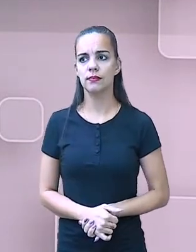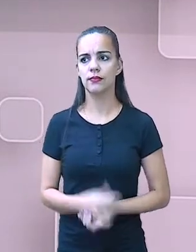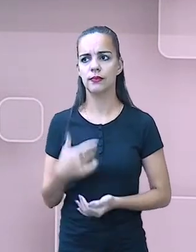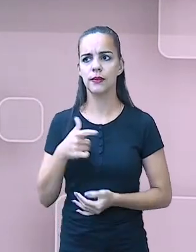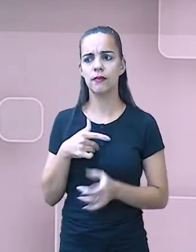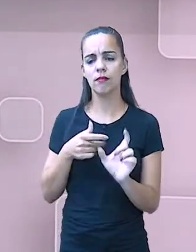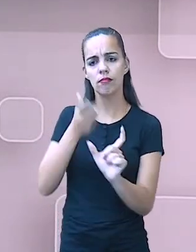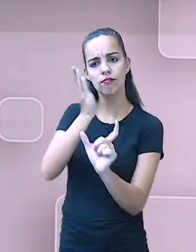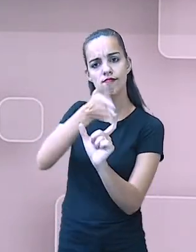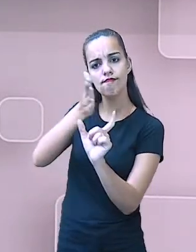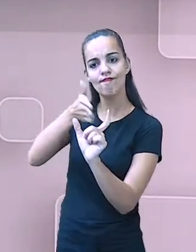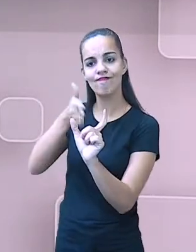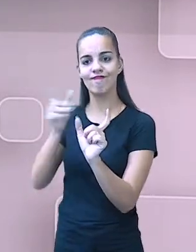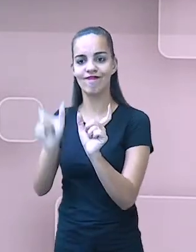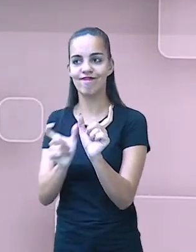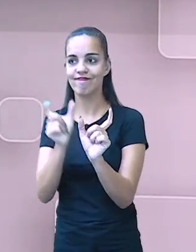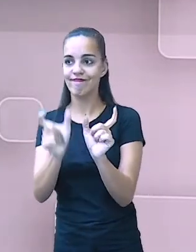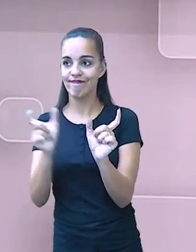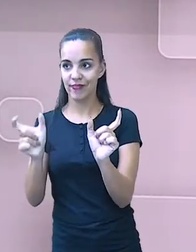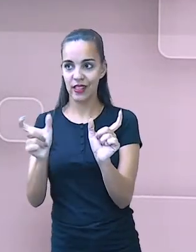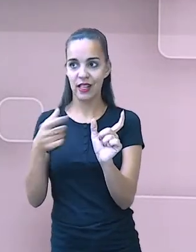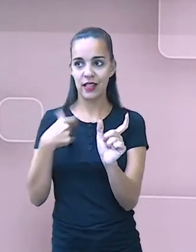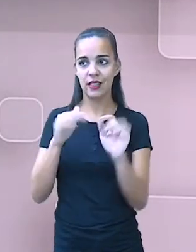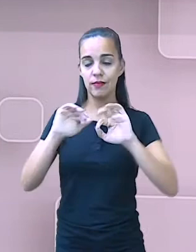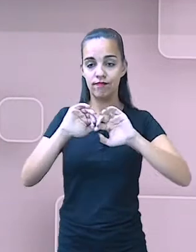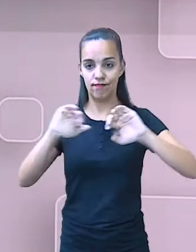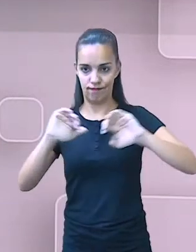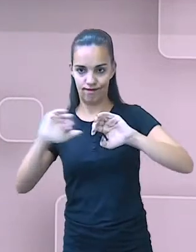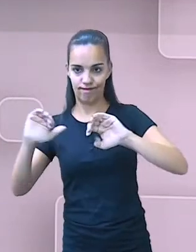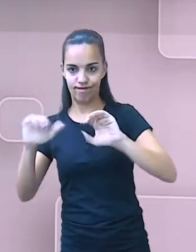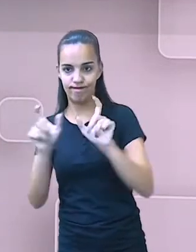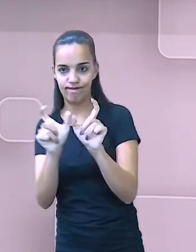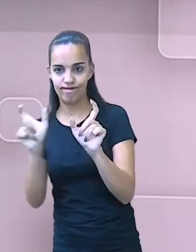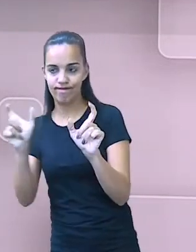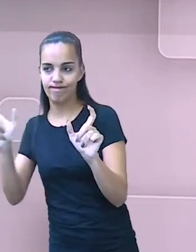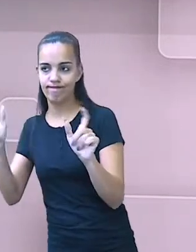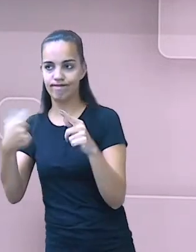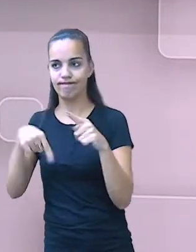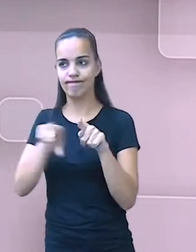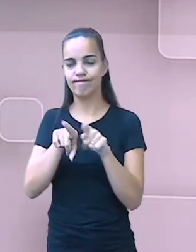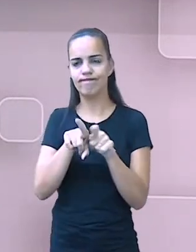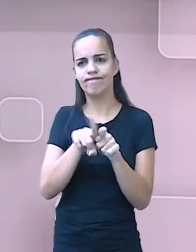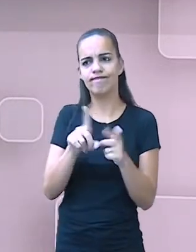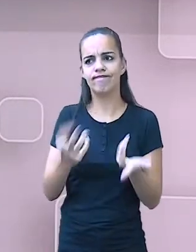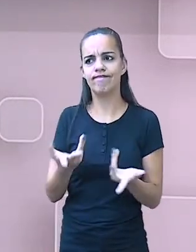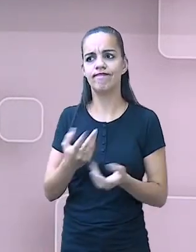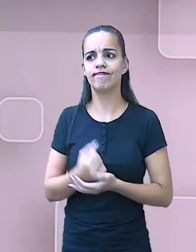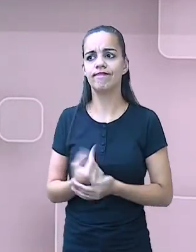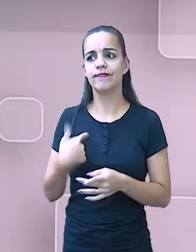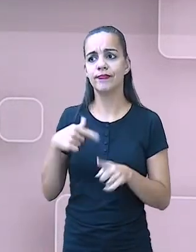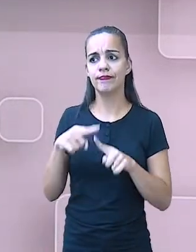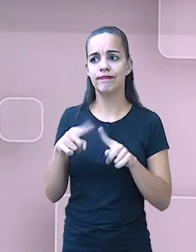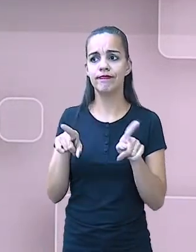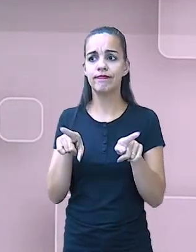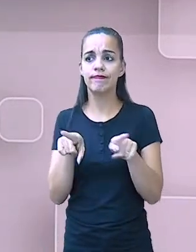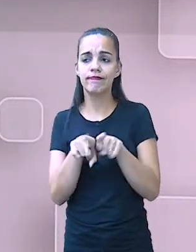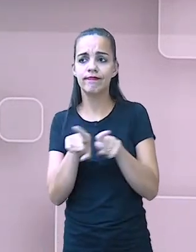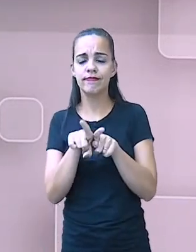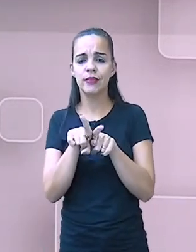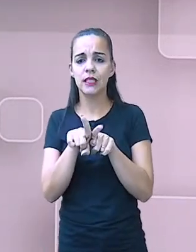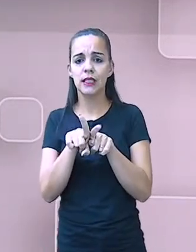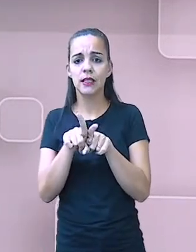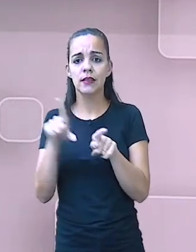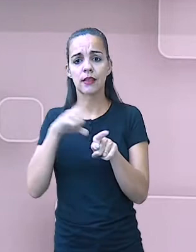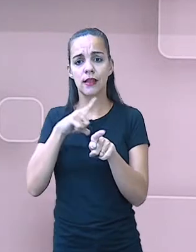Separação de sílabas, aí a gente continua, com divisão em sílabas e que elas são marcadas